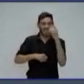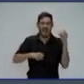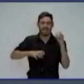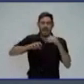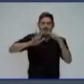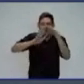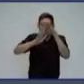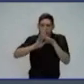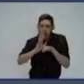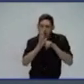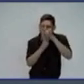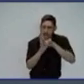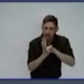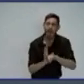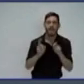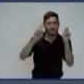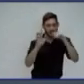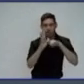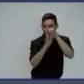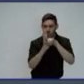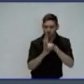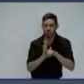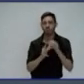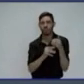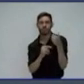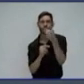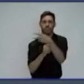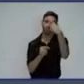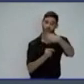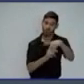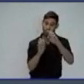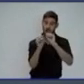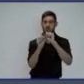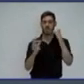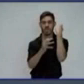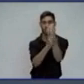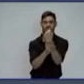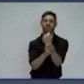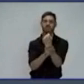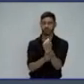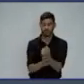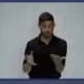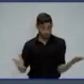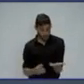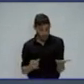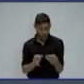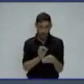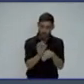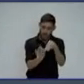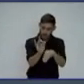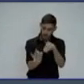seja, a possibilidade de verificação externa da sua integridade. Agora, prezados